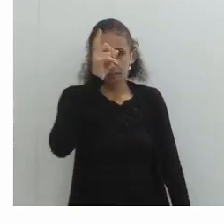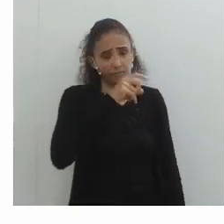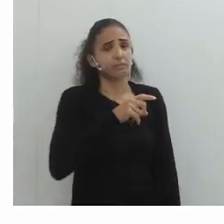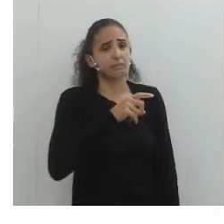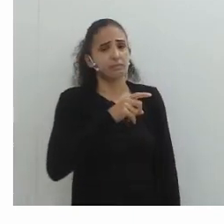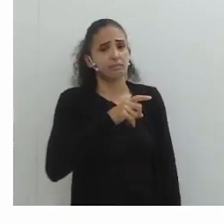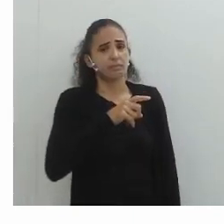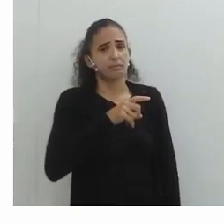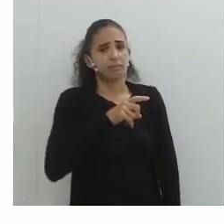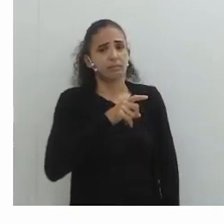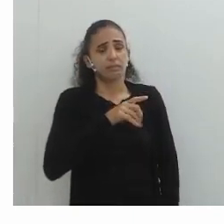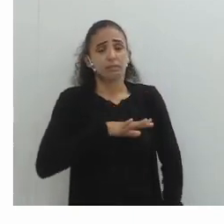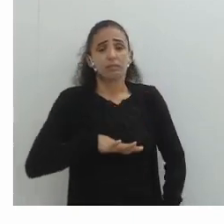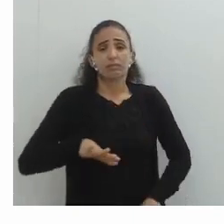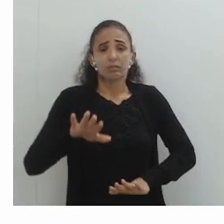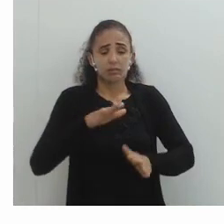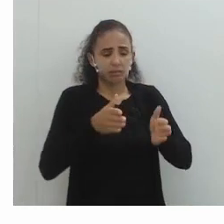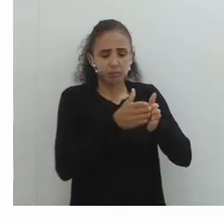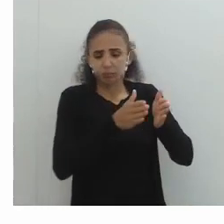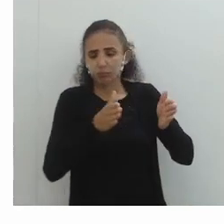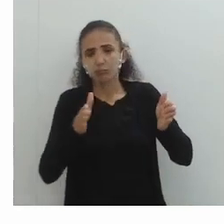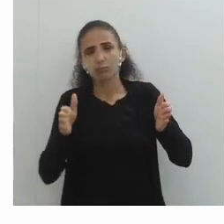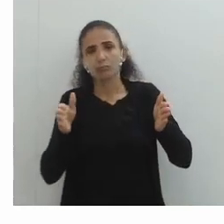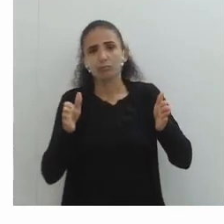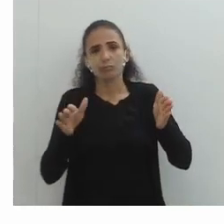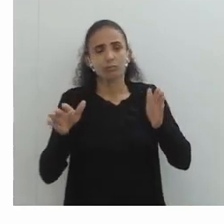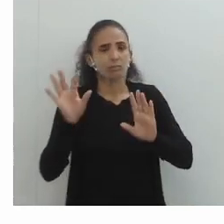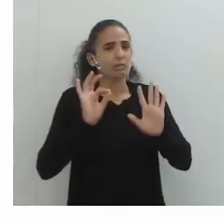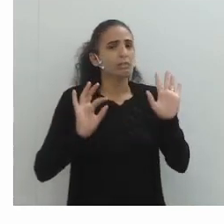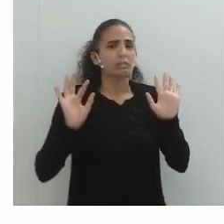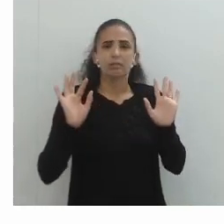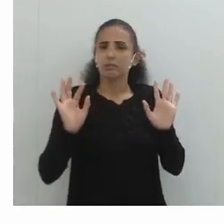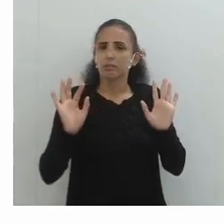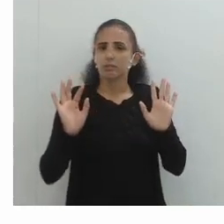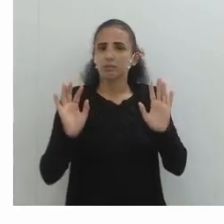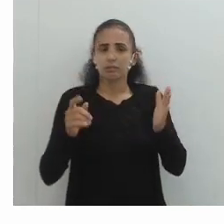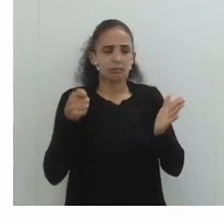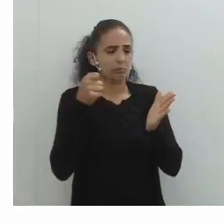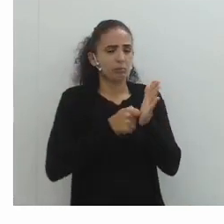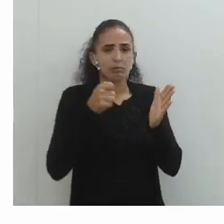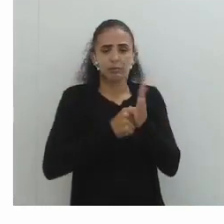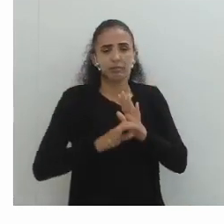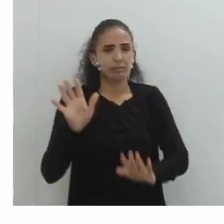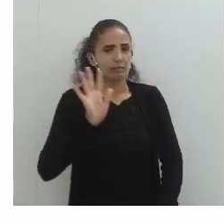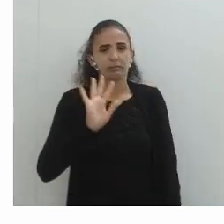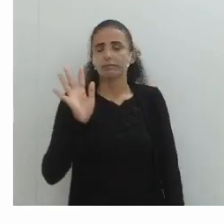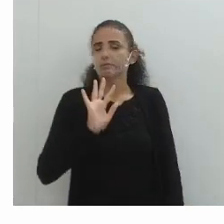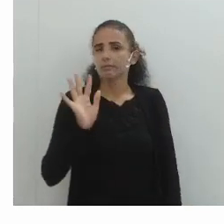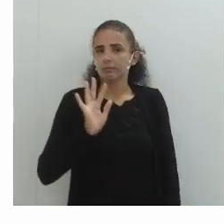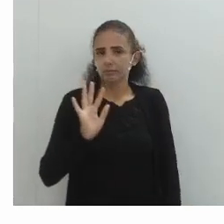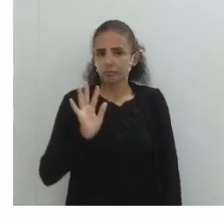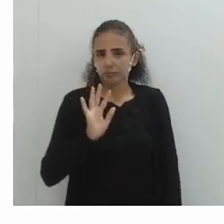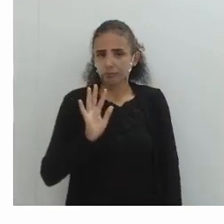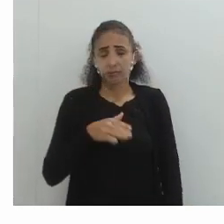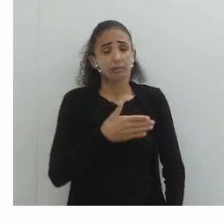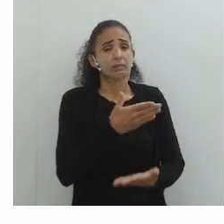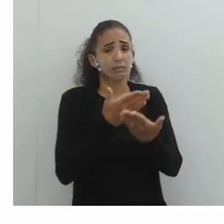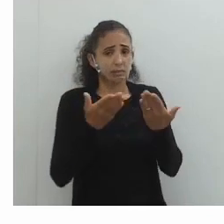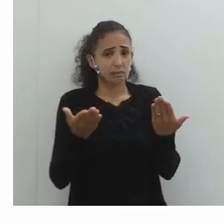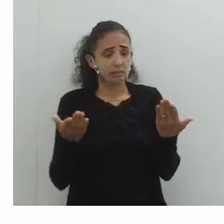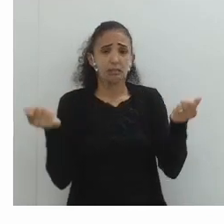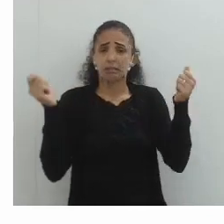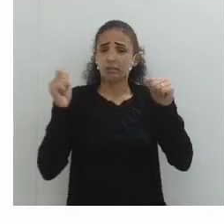meio, sobre aquelas pessoas que estão ali. Não é determinista. Eu posso muito bem, por